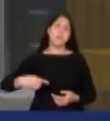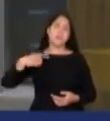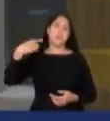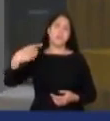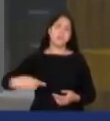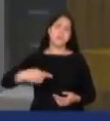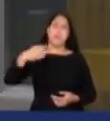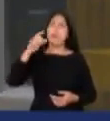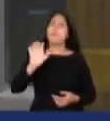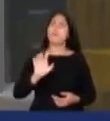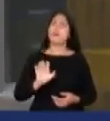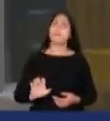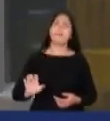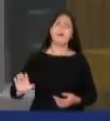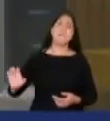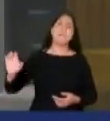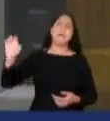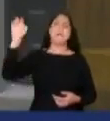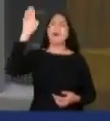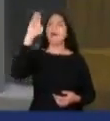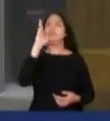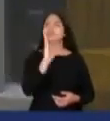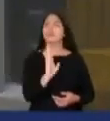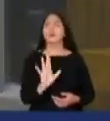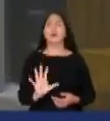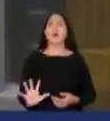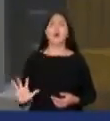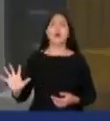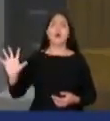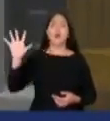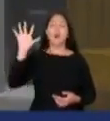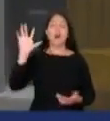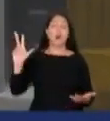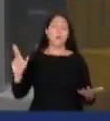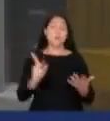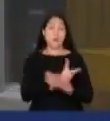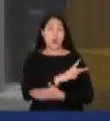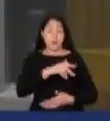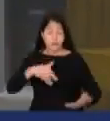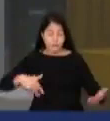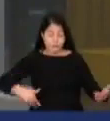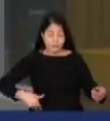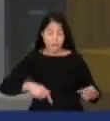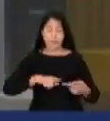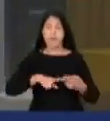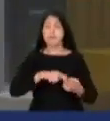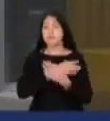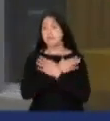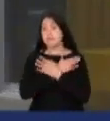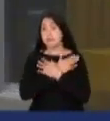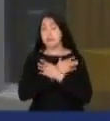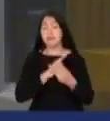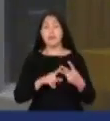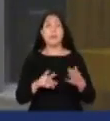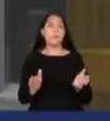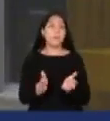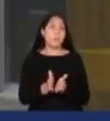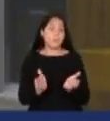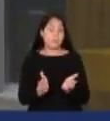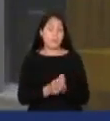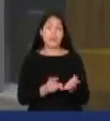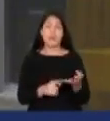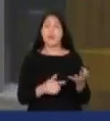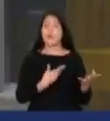estado, região por região no Brasil. A fome impera, o desemprego, a miséria, um governo